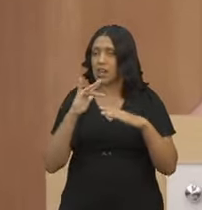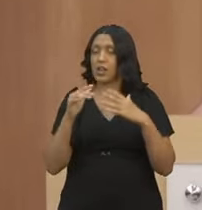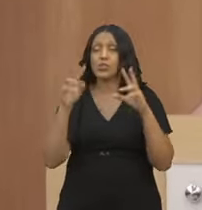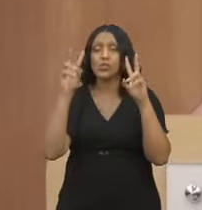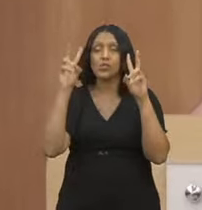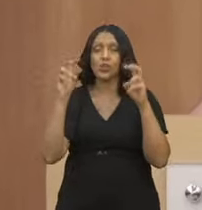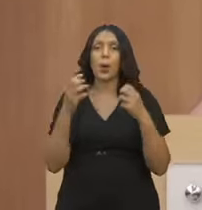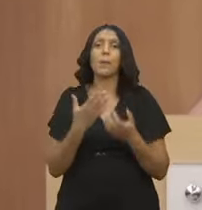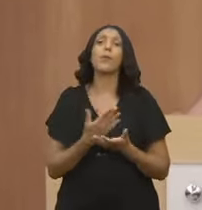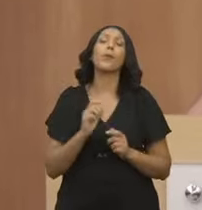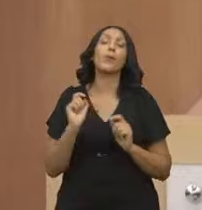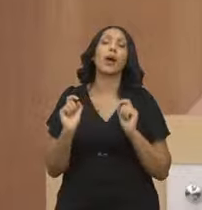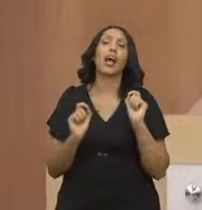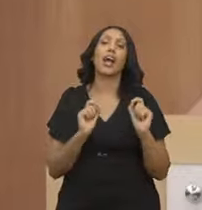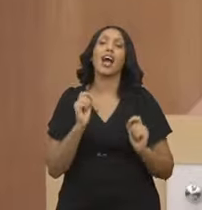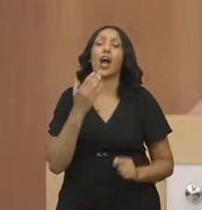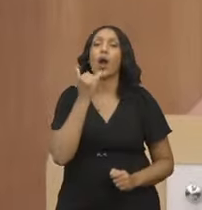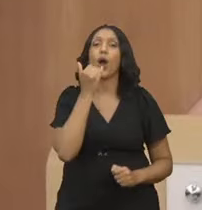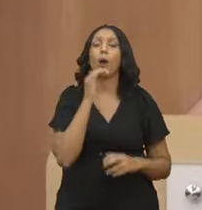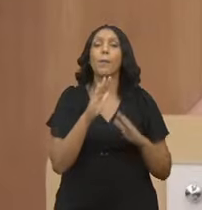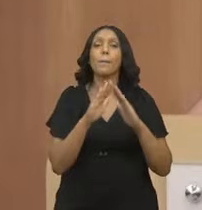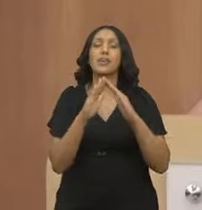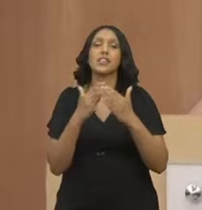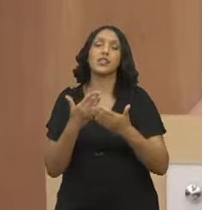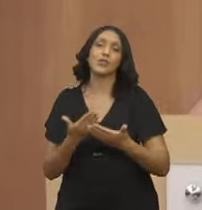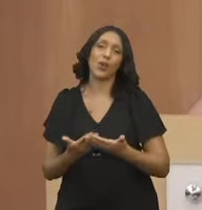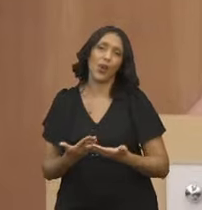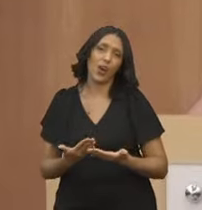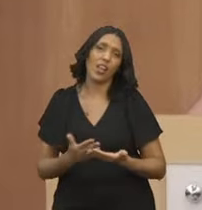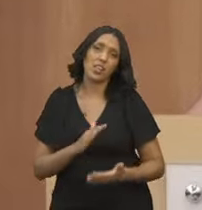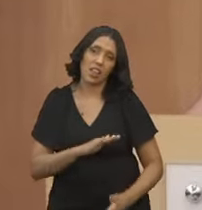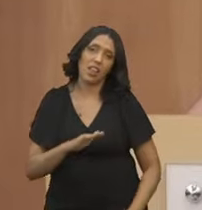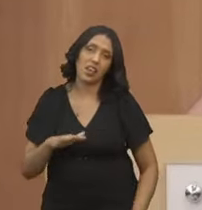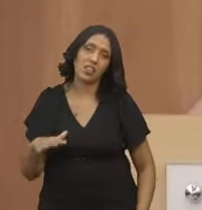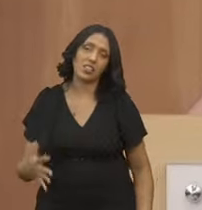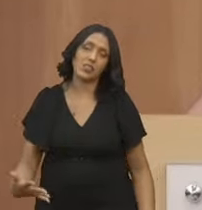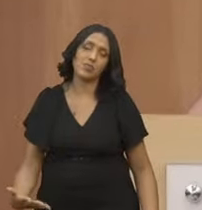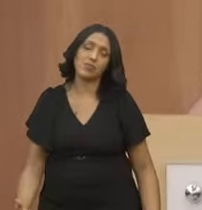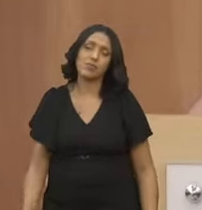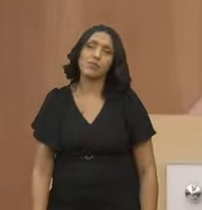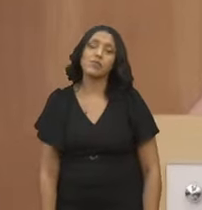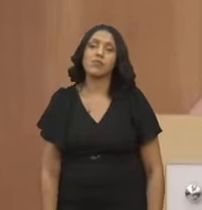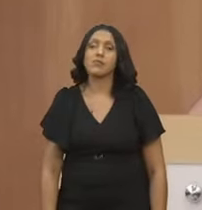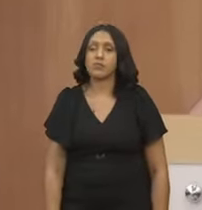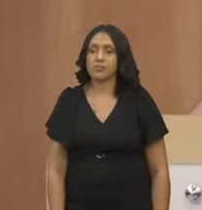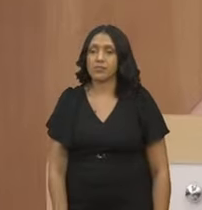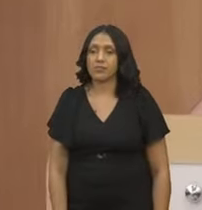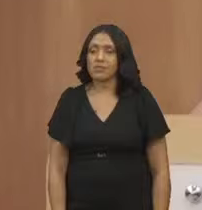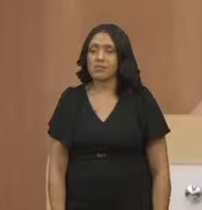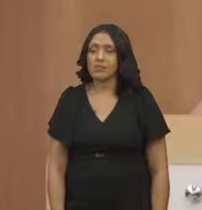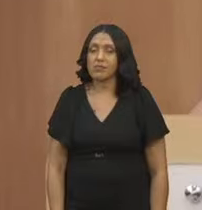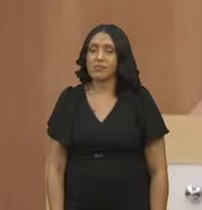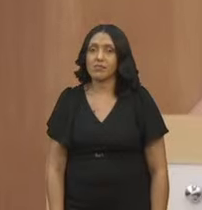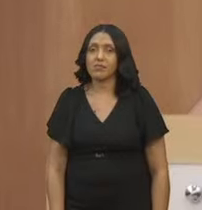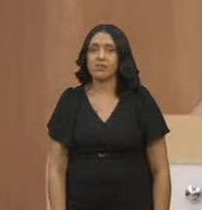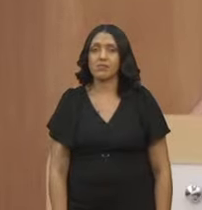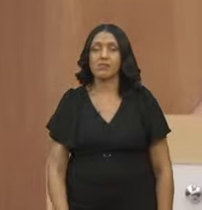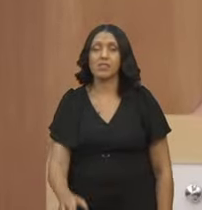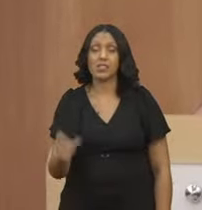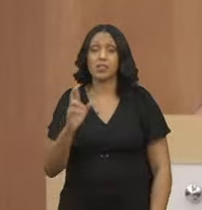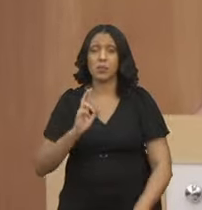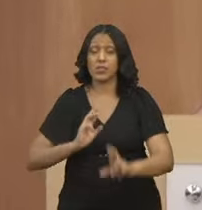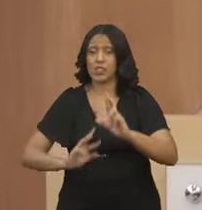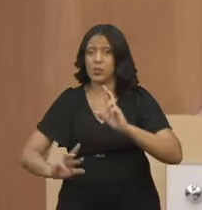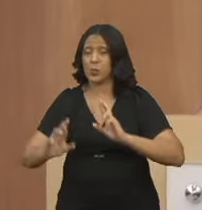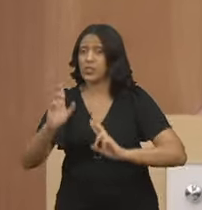cometida nesse mandato. E a resposta foi massiva, vereadores.